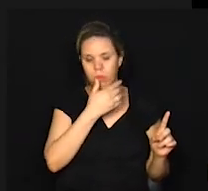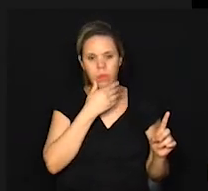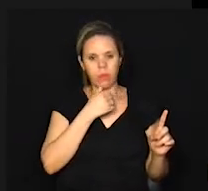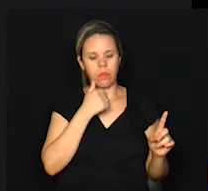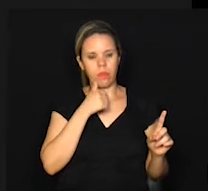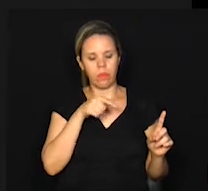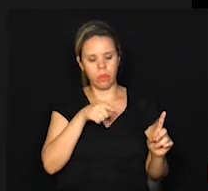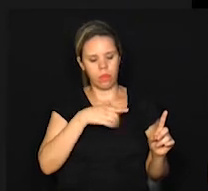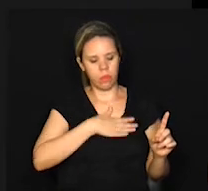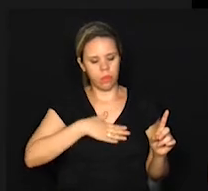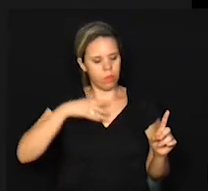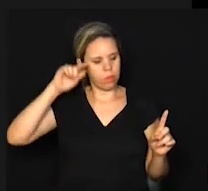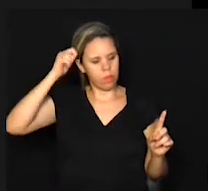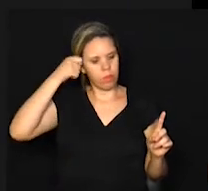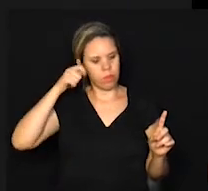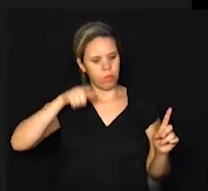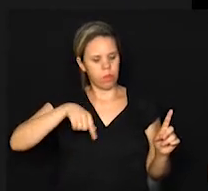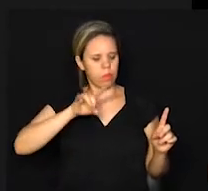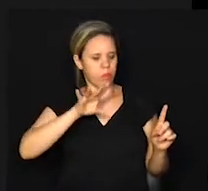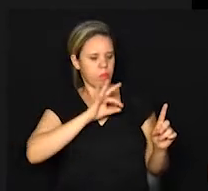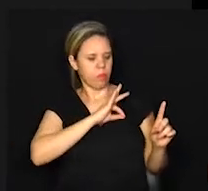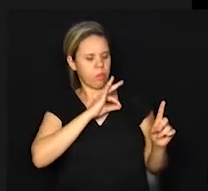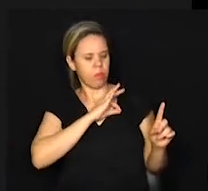quem gostava de preto era a polícia.